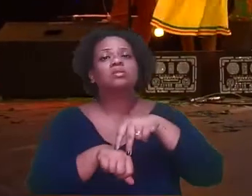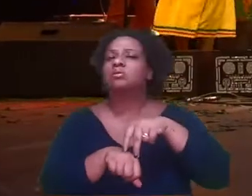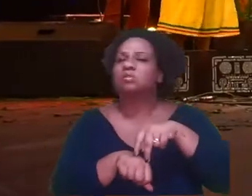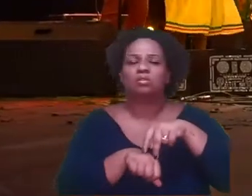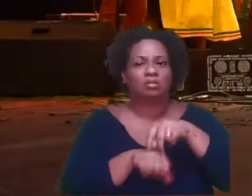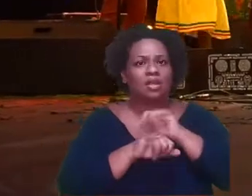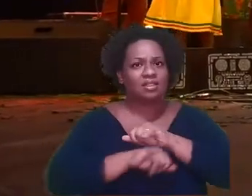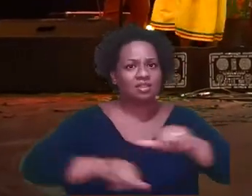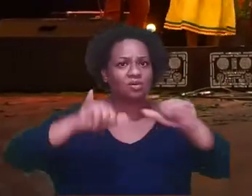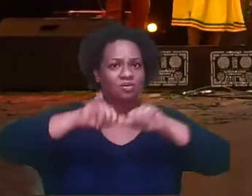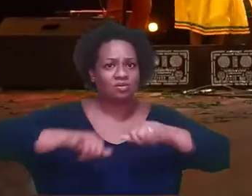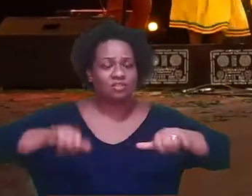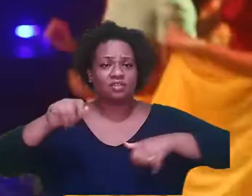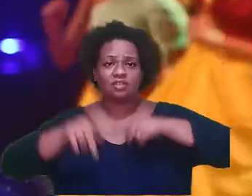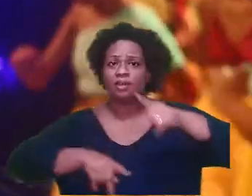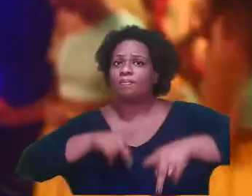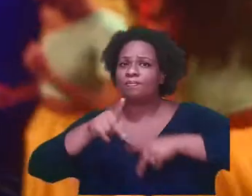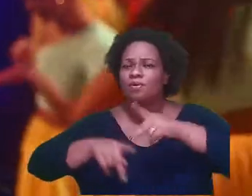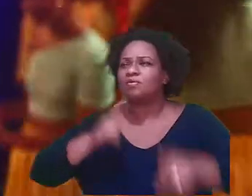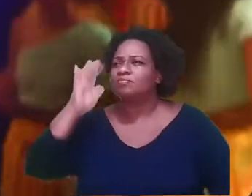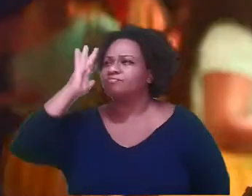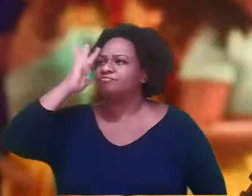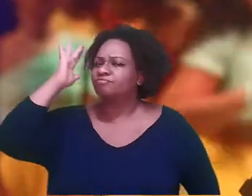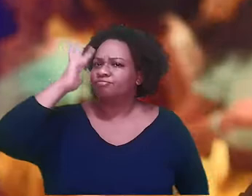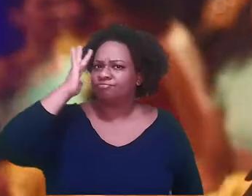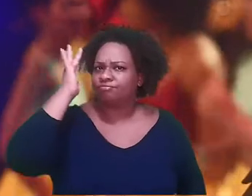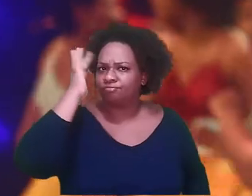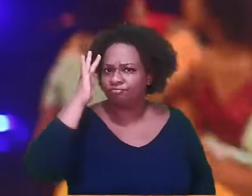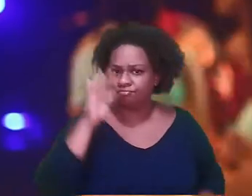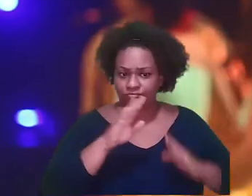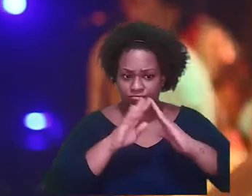que o coco tem ciência. A jurema no terreiro.